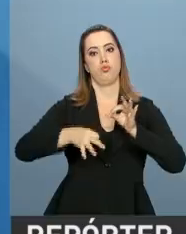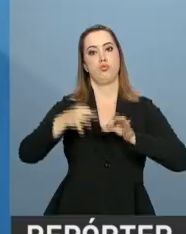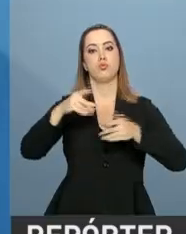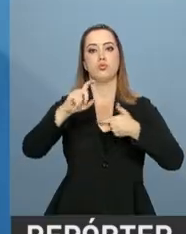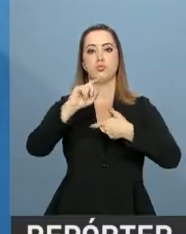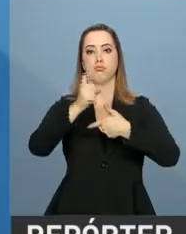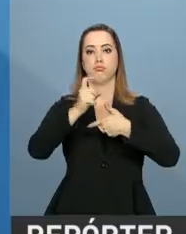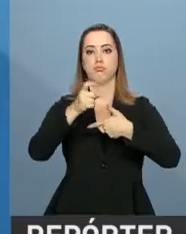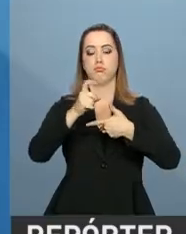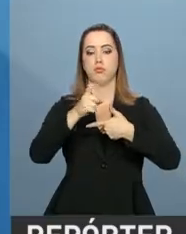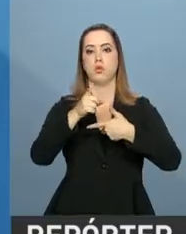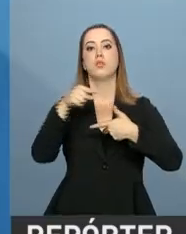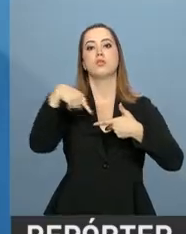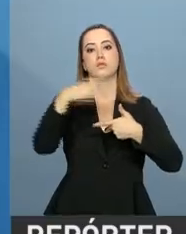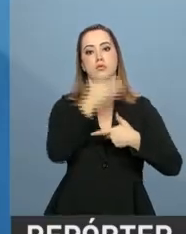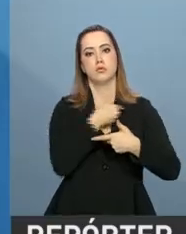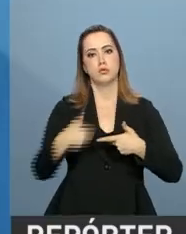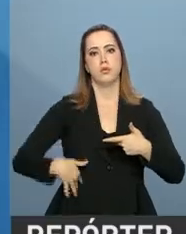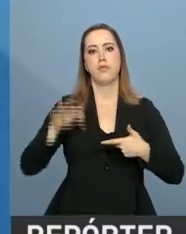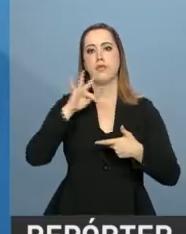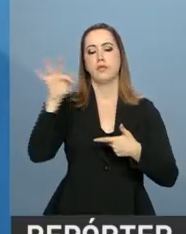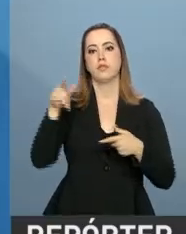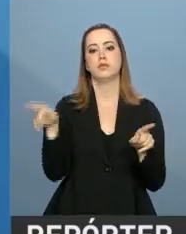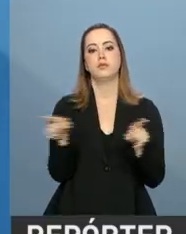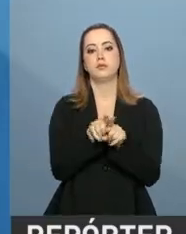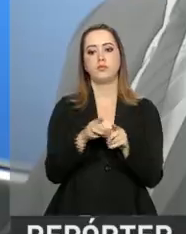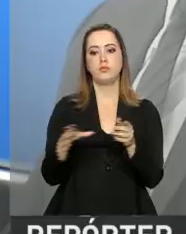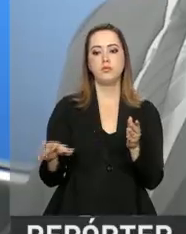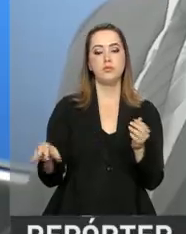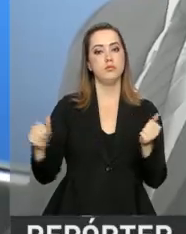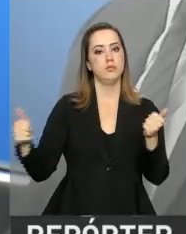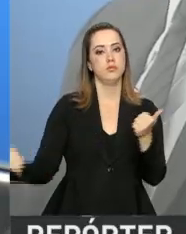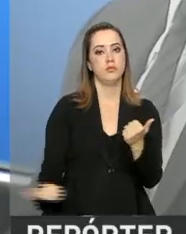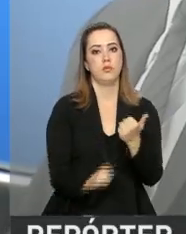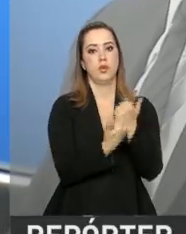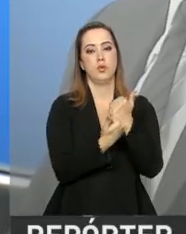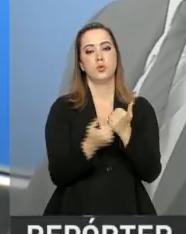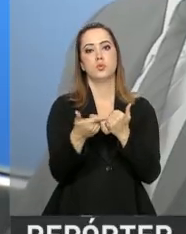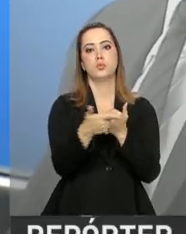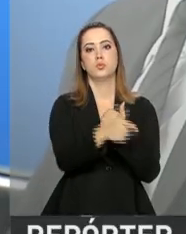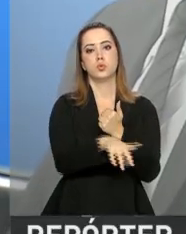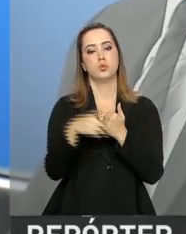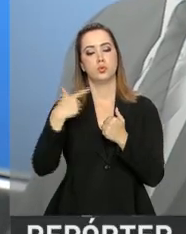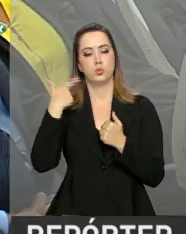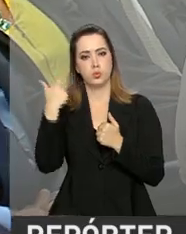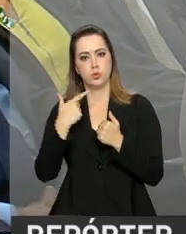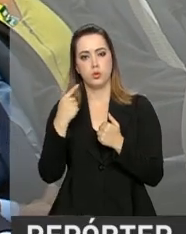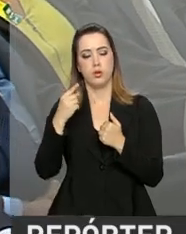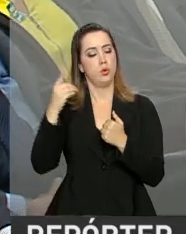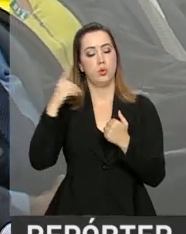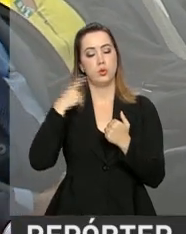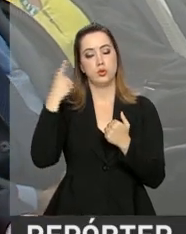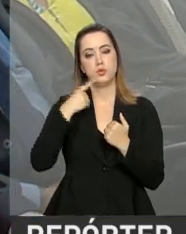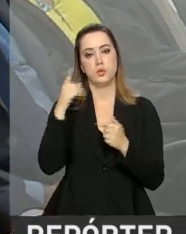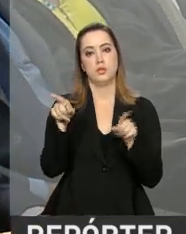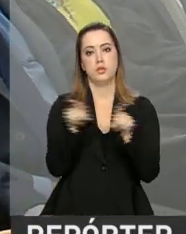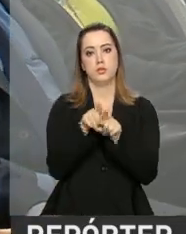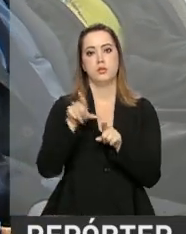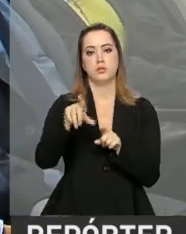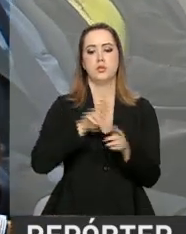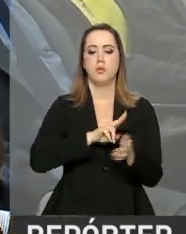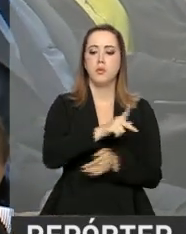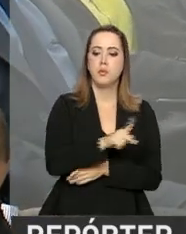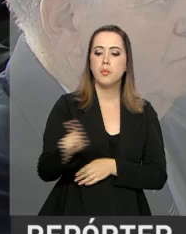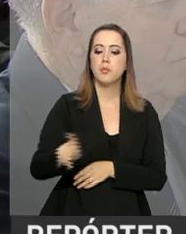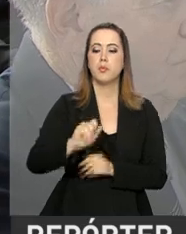Federal substituiu o advogado Fábio Medina Osório. Além de Temer, prestigiaram a cerimônia integrantes do governo e